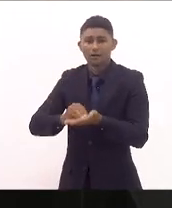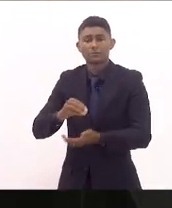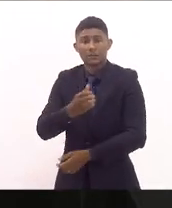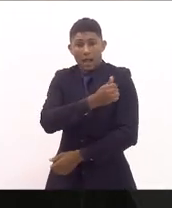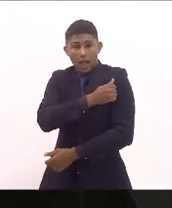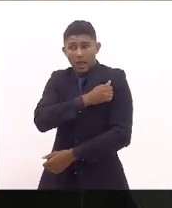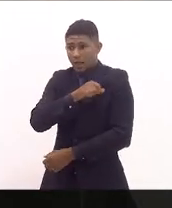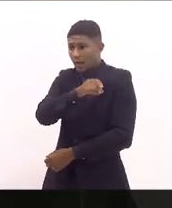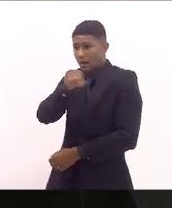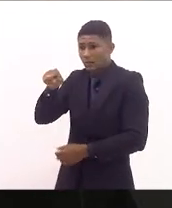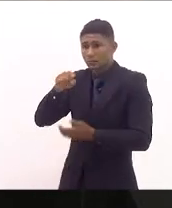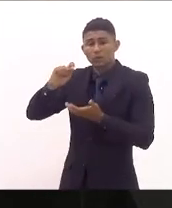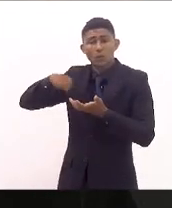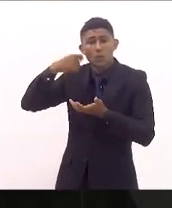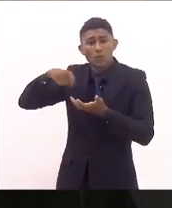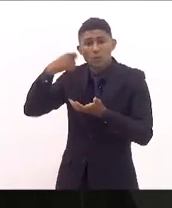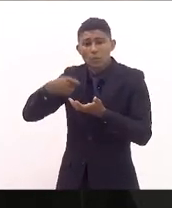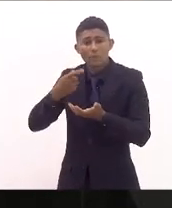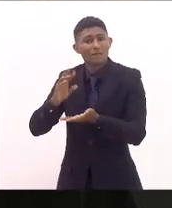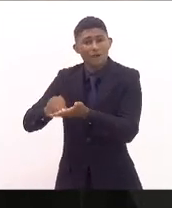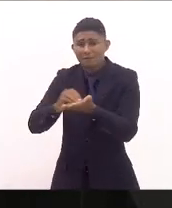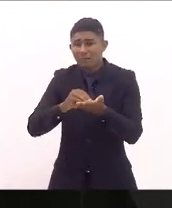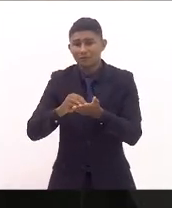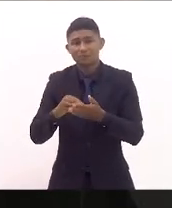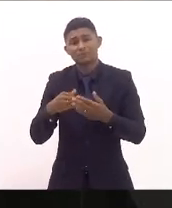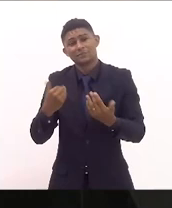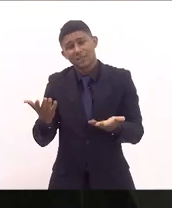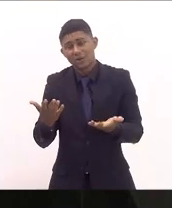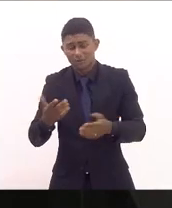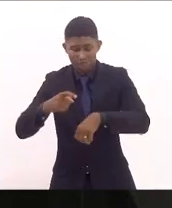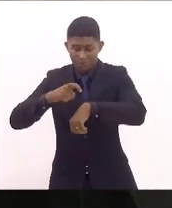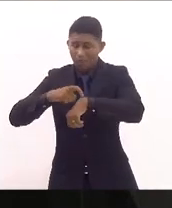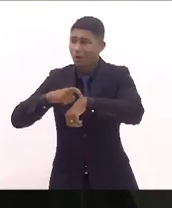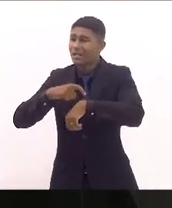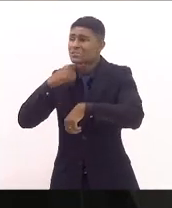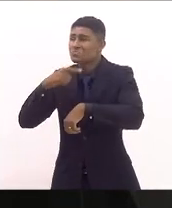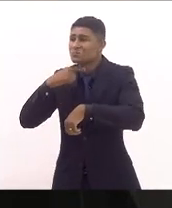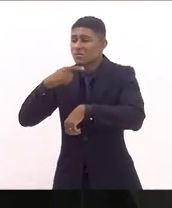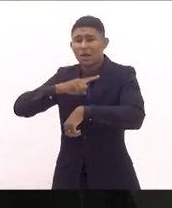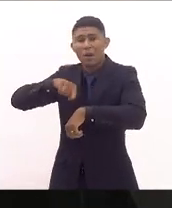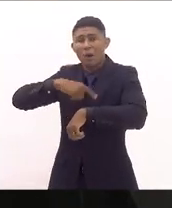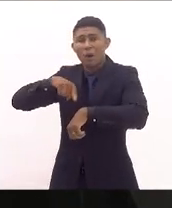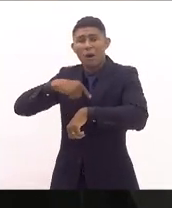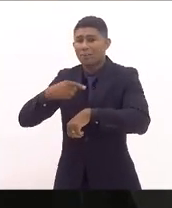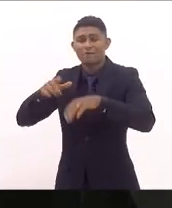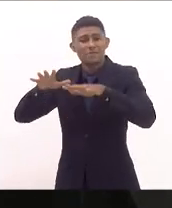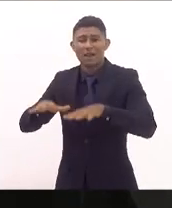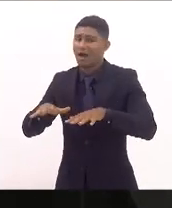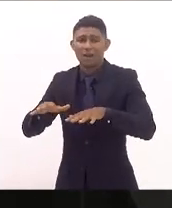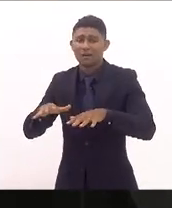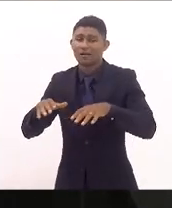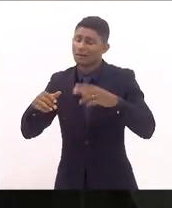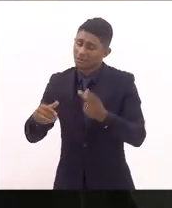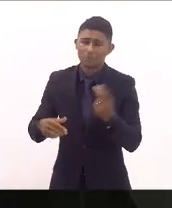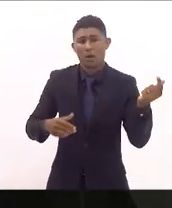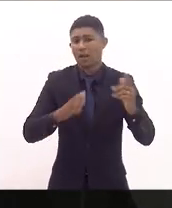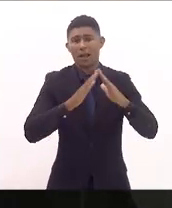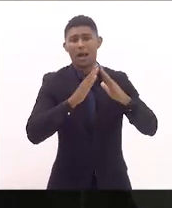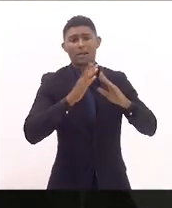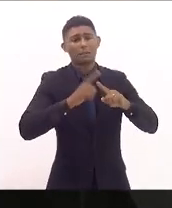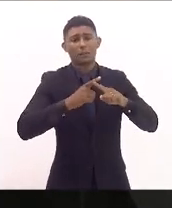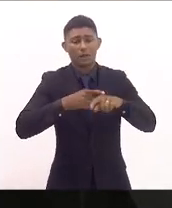alunos estão ficando sem comida estão sendo dispensados Por que não conseguem ficar na escola o dia inteiro sem ter almoço um